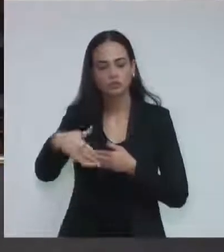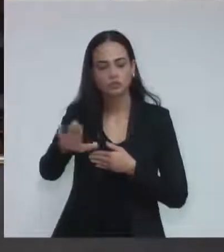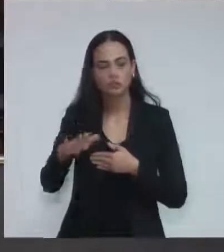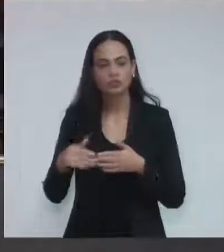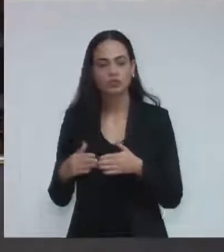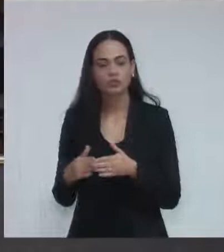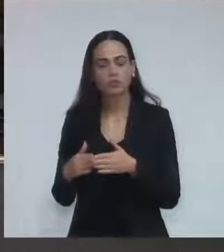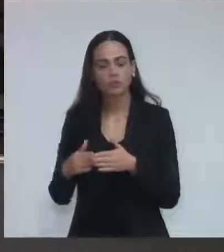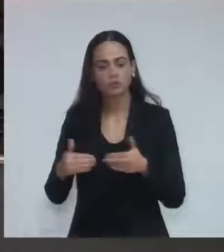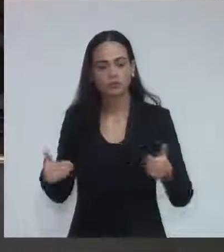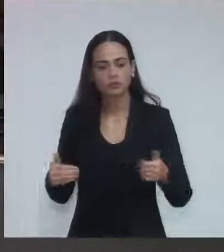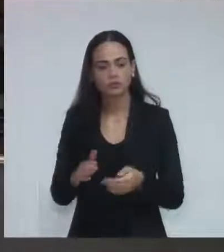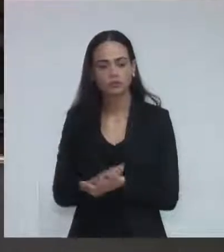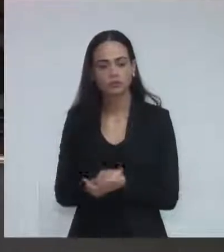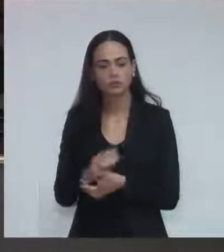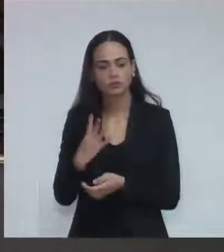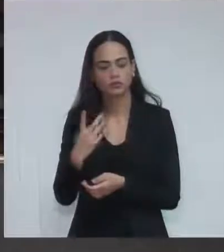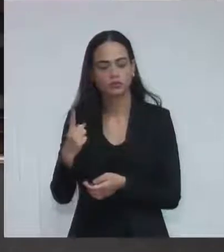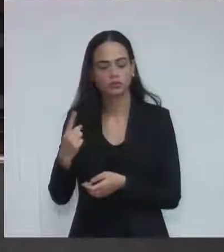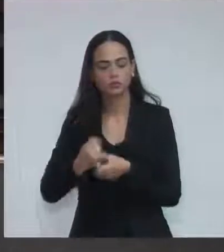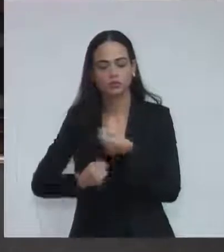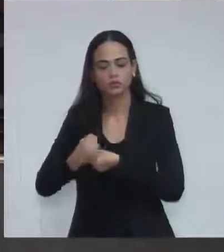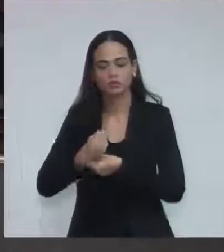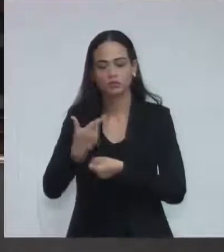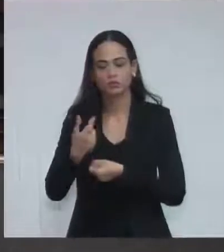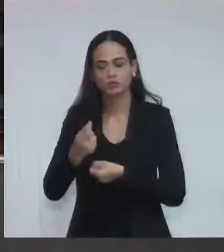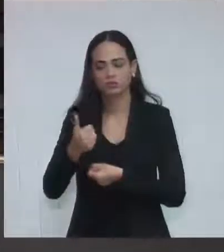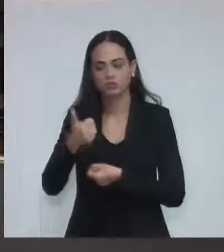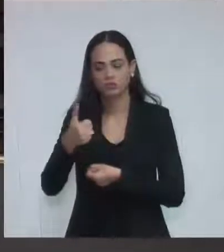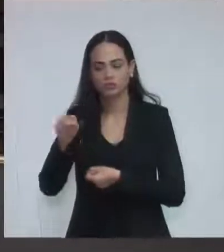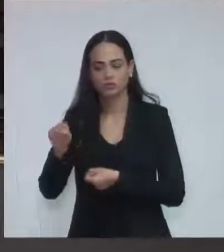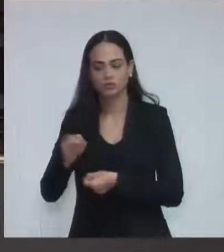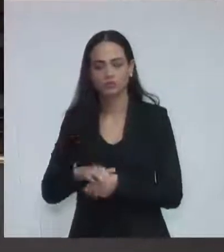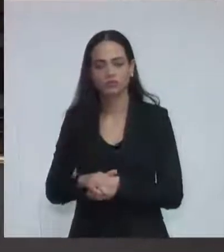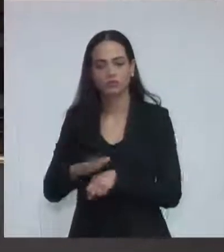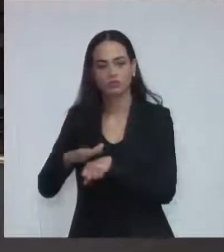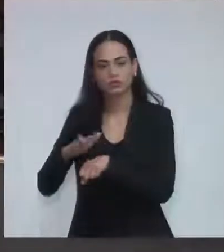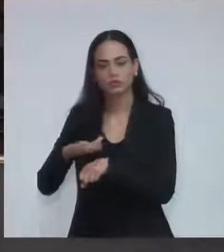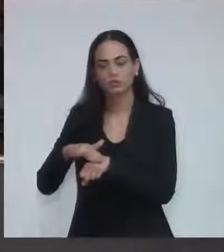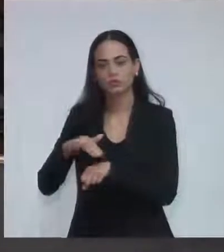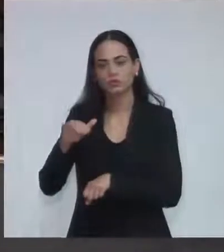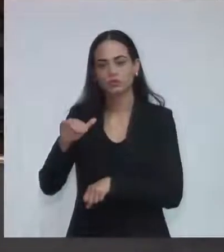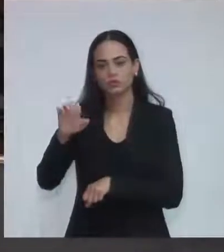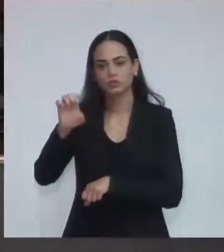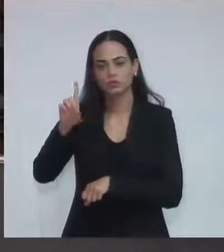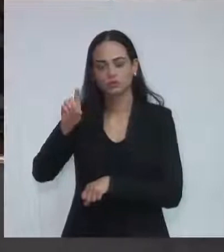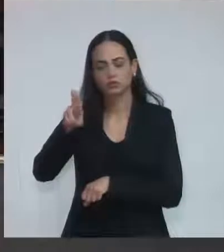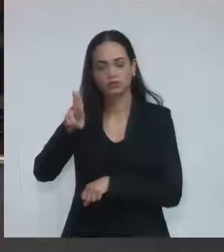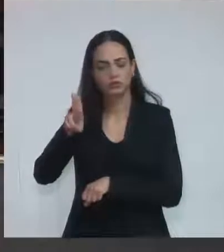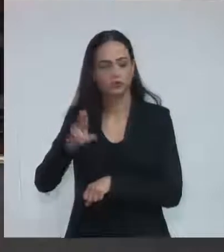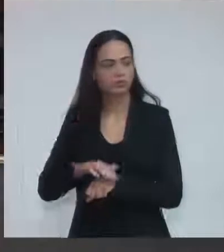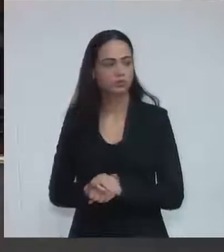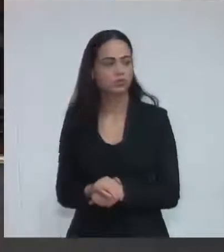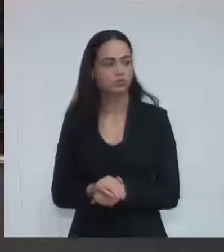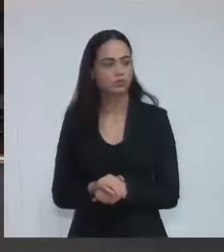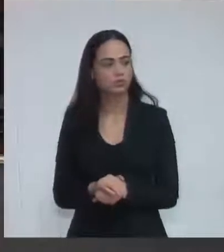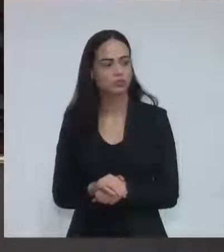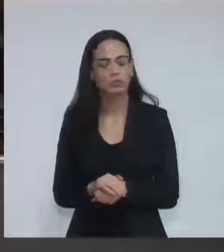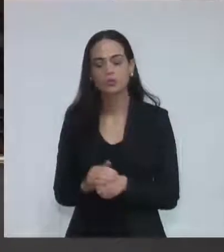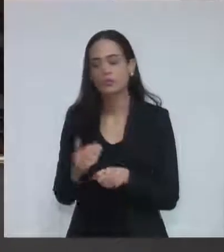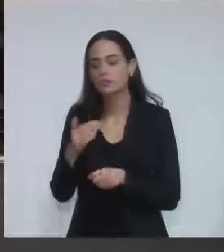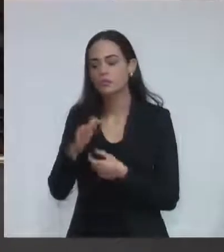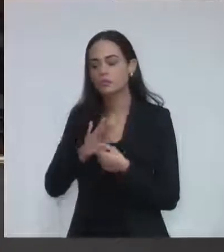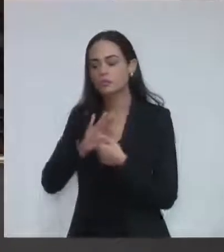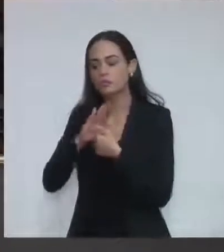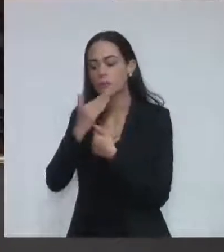número 48, 2018. Autoria vereador Edu Gelman. Requeremos, nos termos constitucionais, legais e regimentais, digniciador da mesa oficial do senhor prefeito